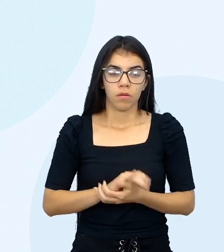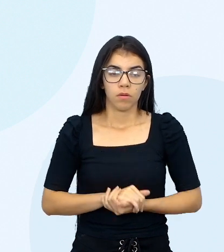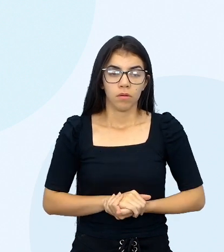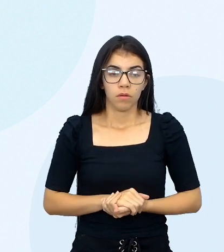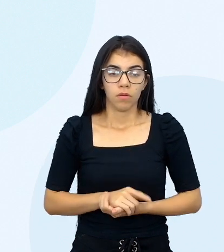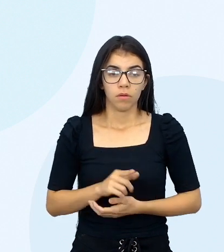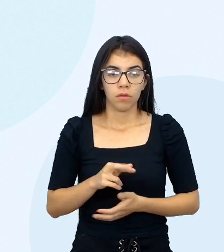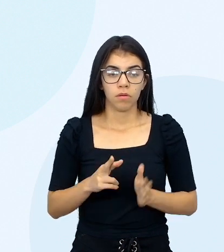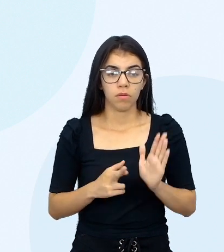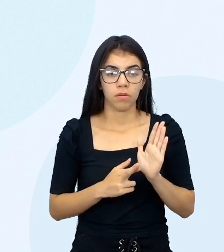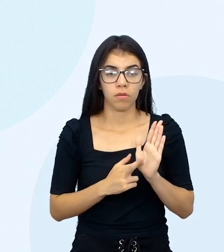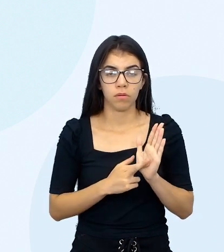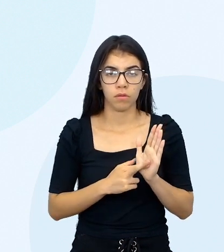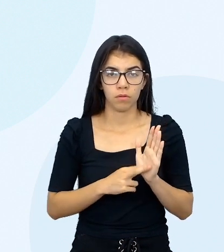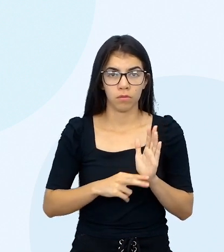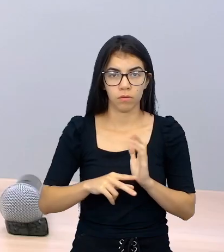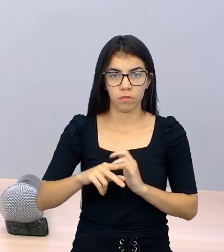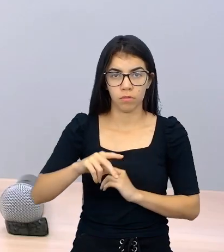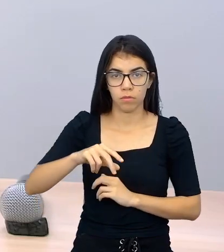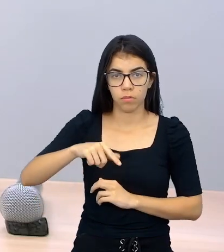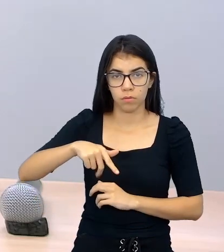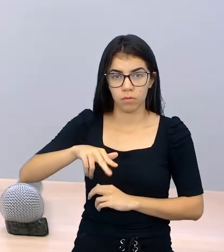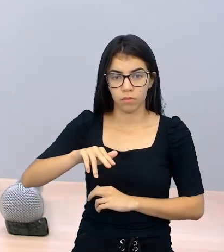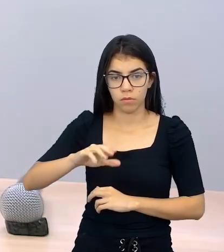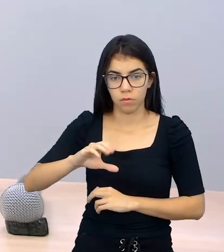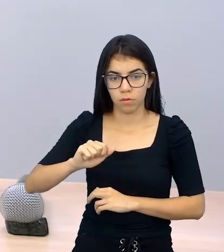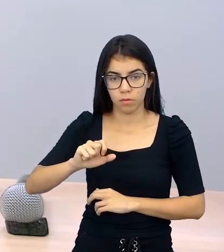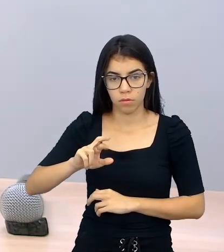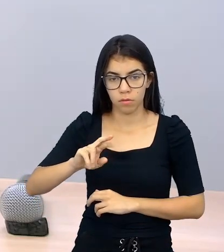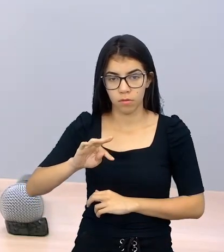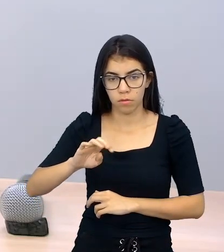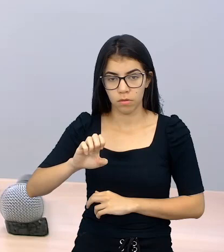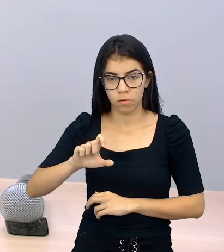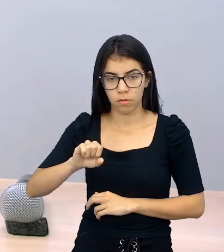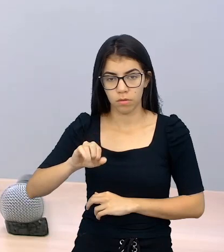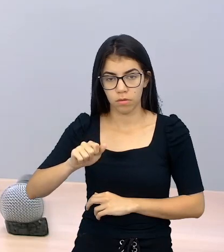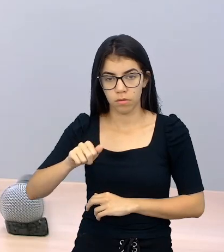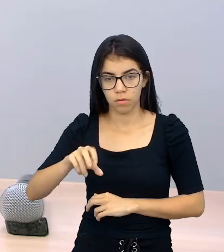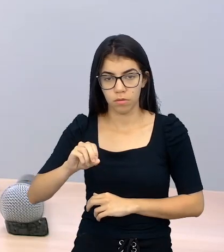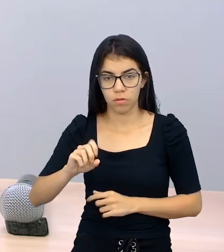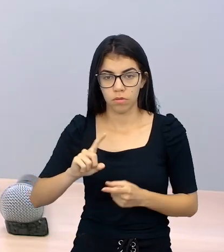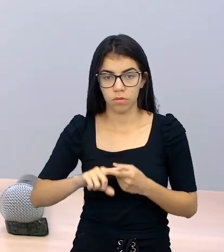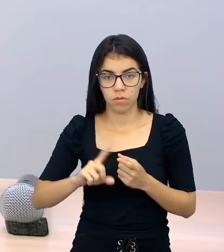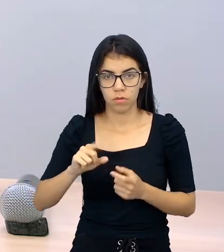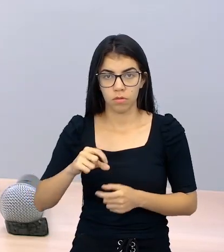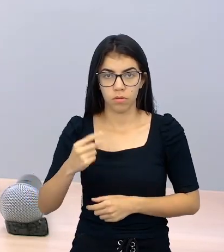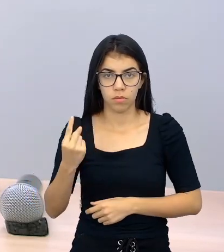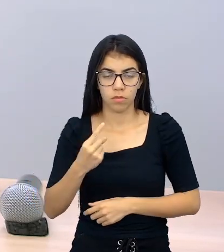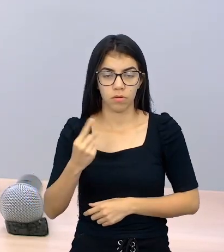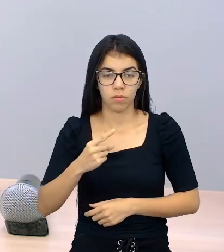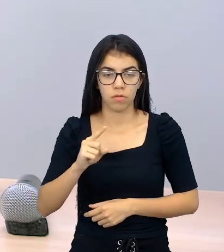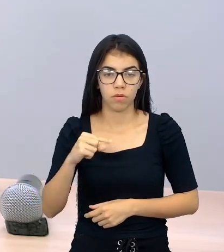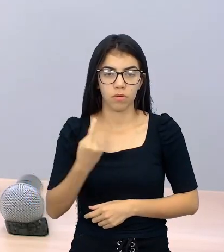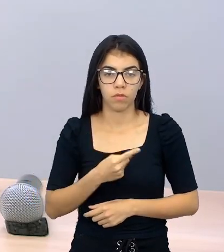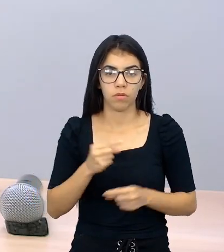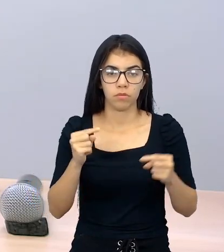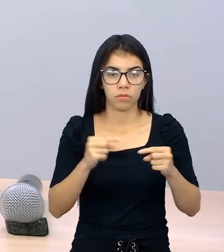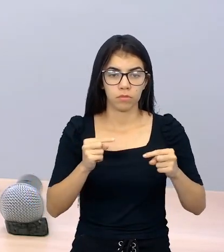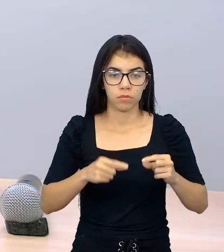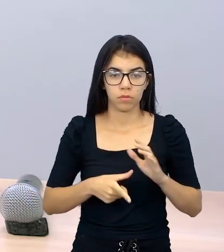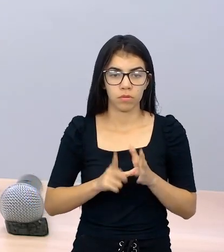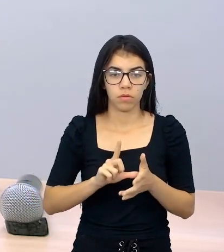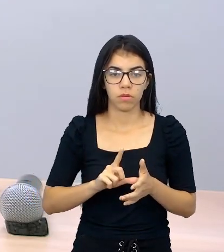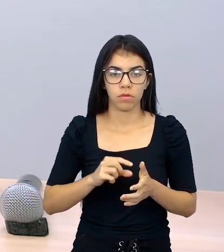vou representar no plano cartesiano. Então, o X é o valor do dia, o X é 1, aí eu vejo quanto que era a temperatura e ligo. Só que a gente tem um detalhe aqui do